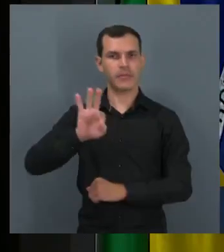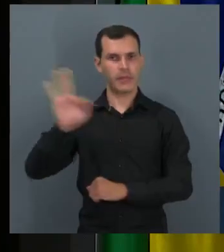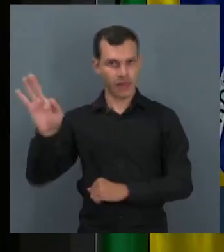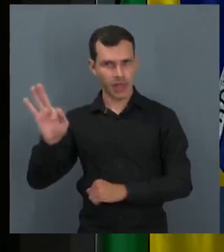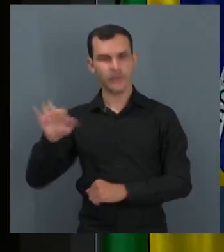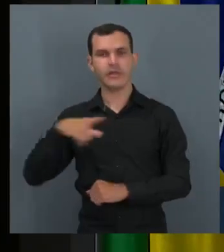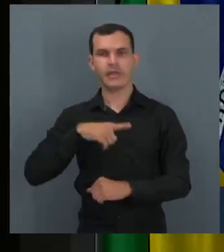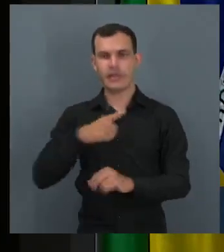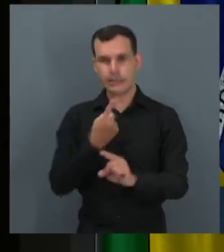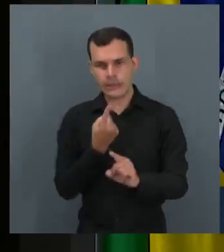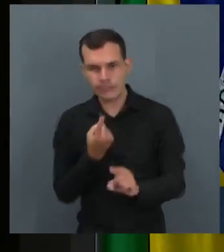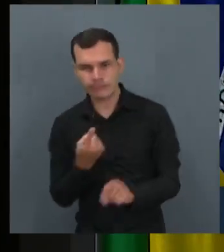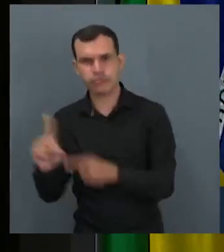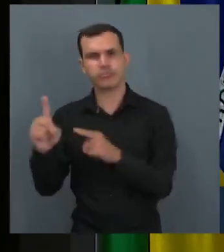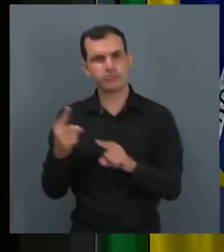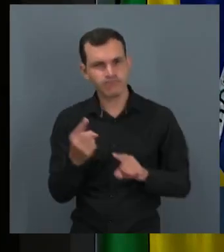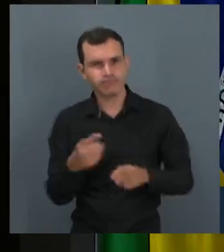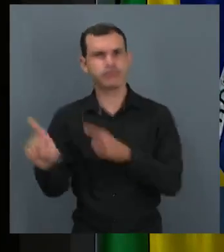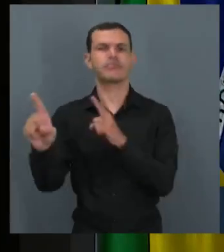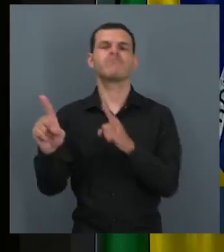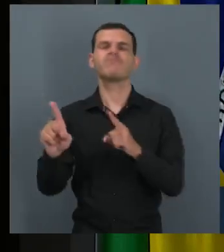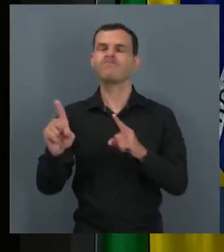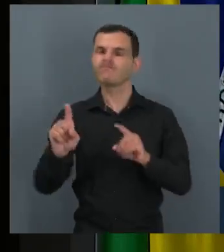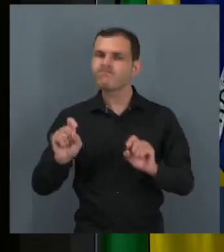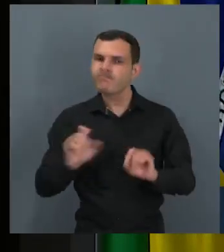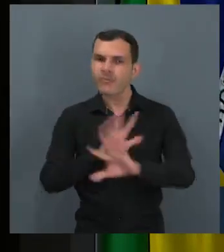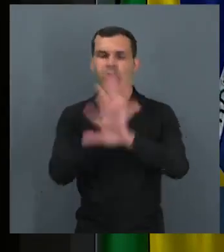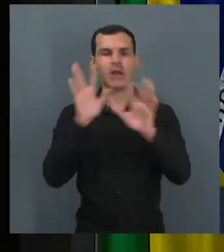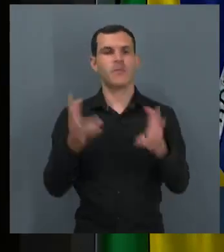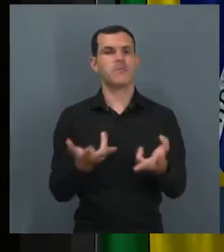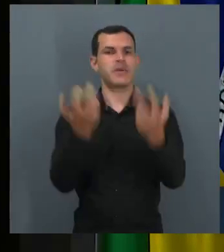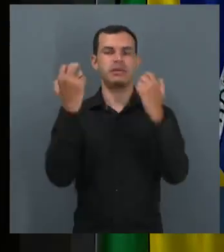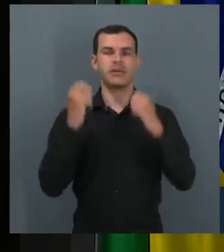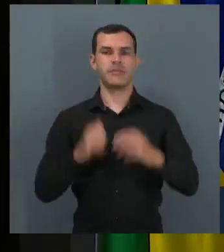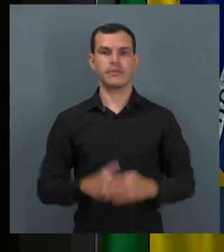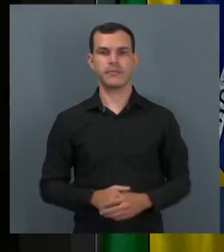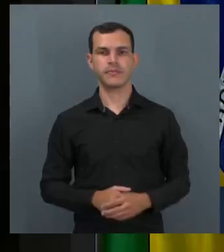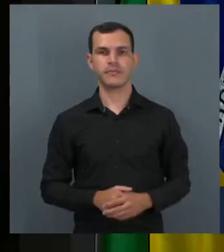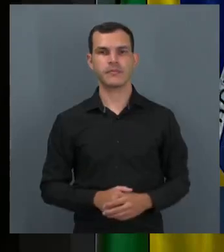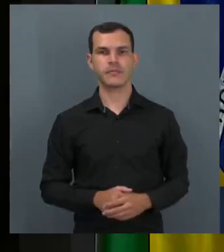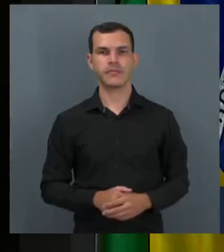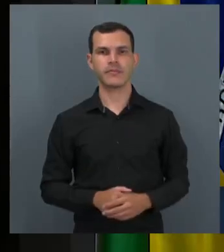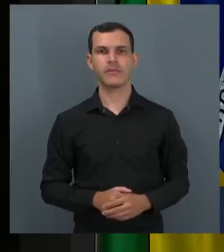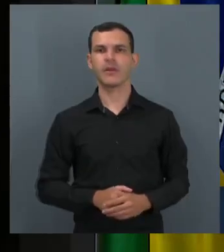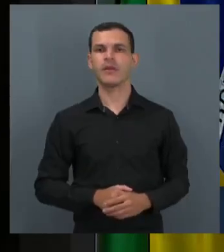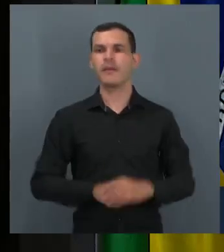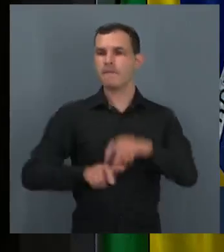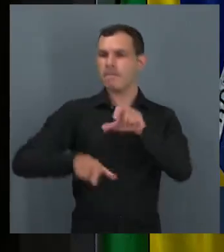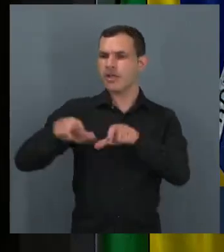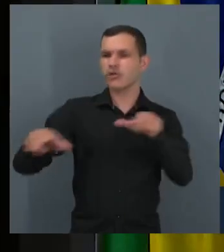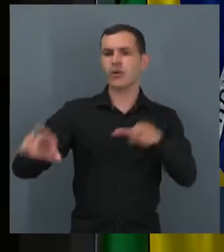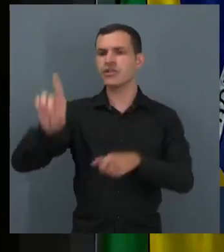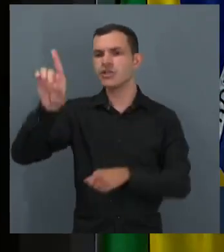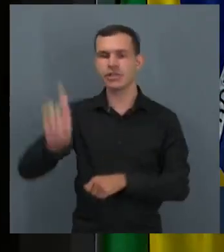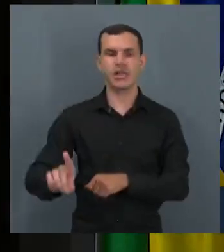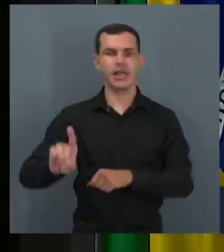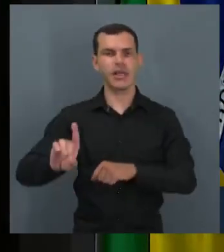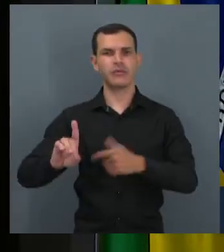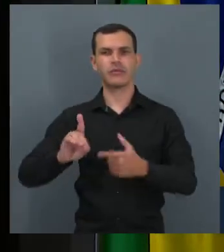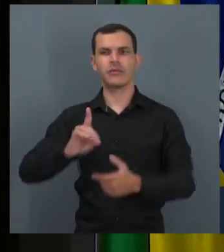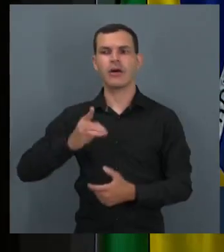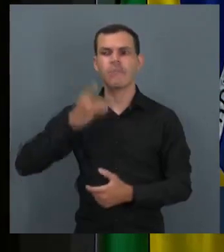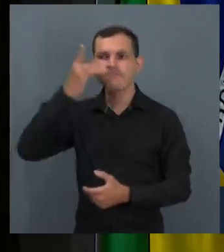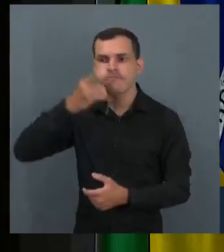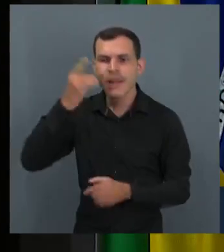uma perseguição clara, sem dar qualquer direito à defesa, ao contraditório,